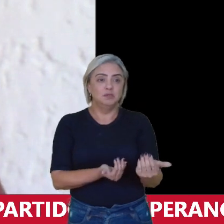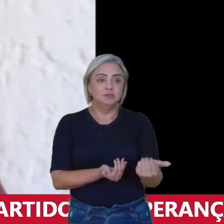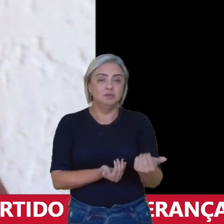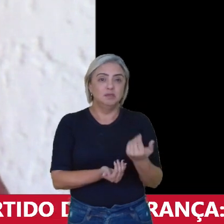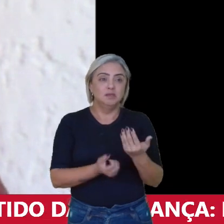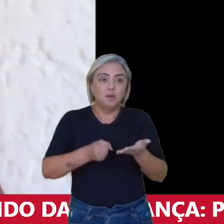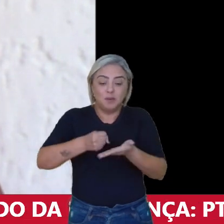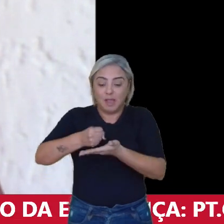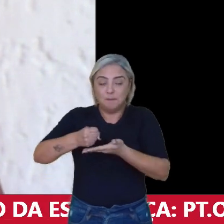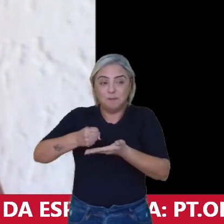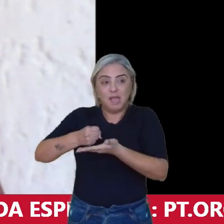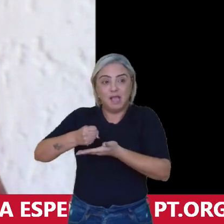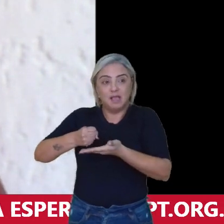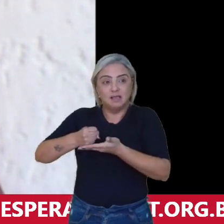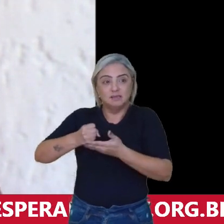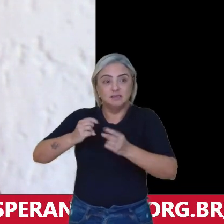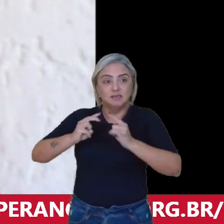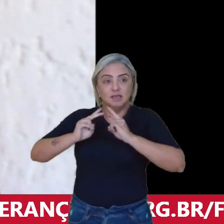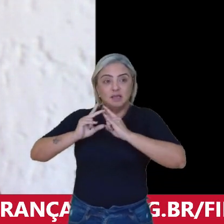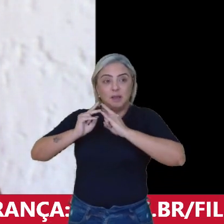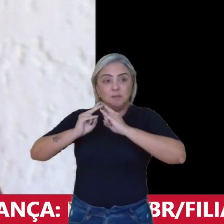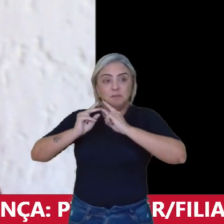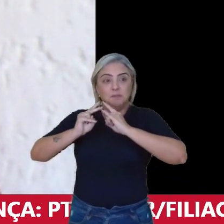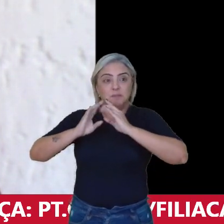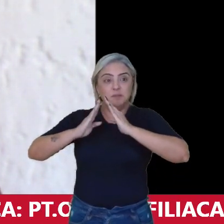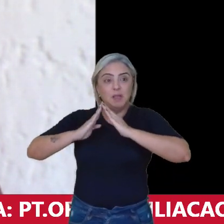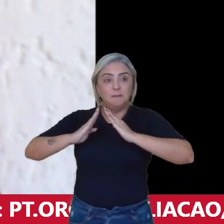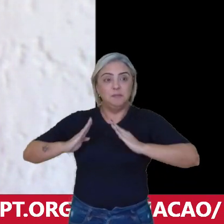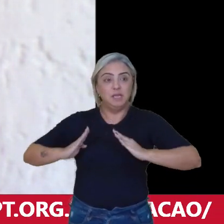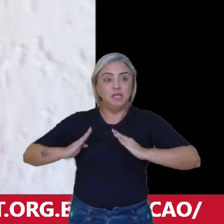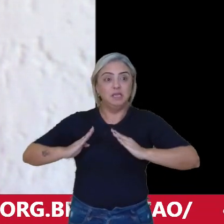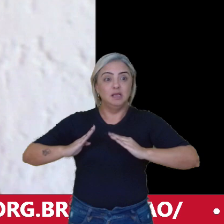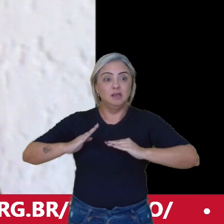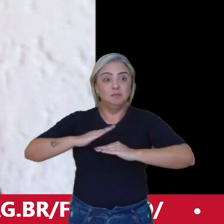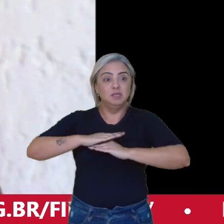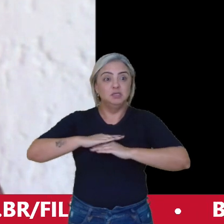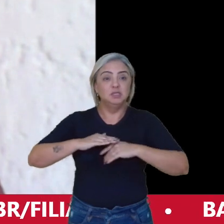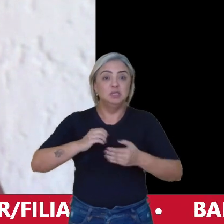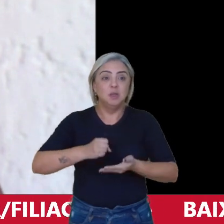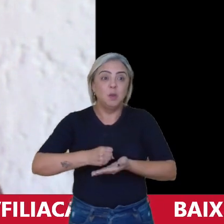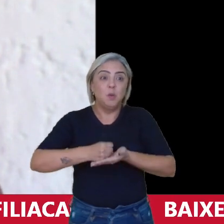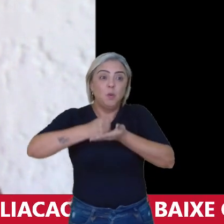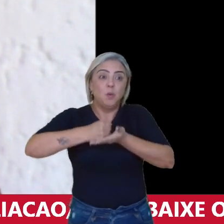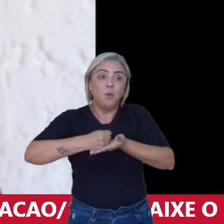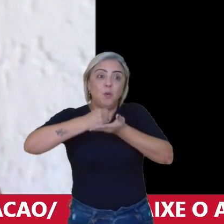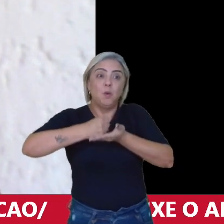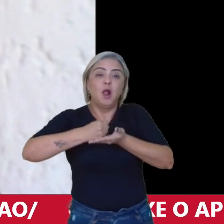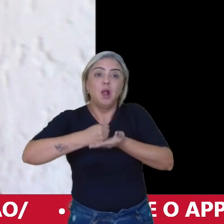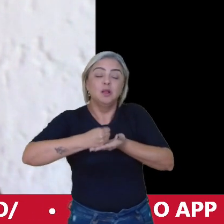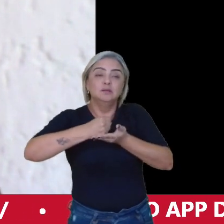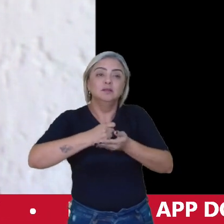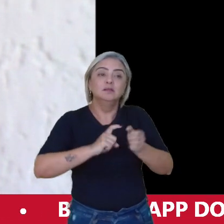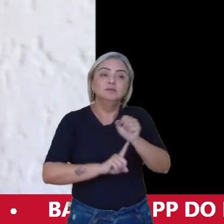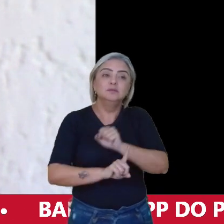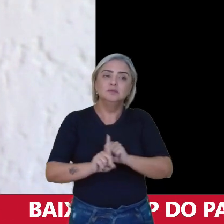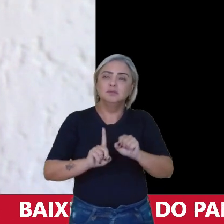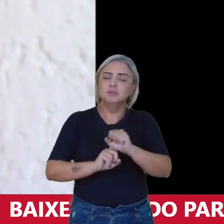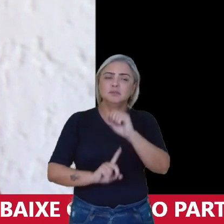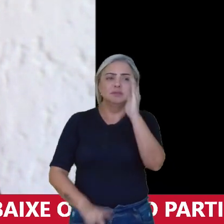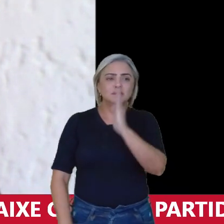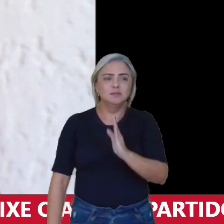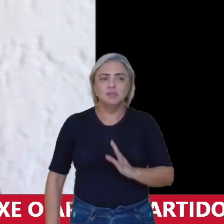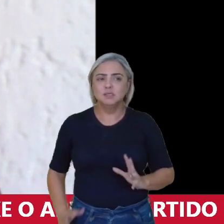na base da pirâmide chamada, sustentando toda a sociedade